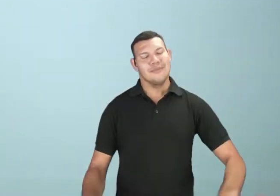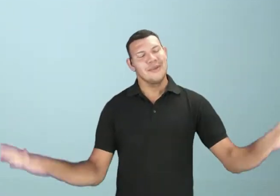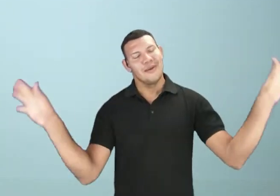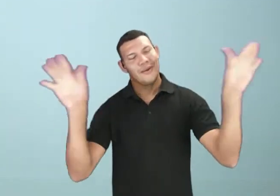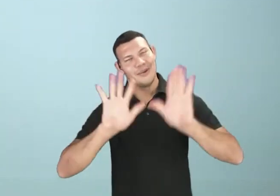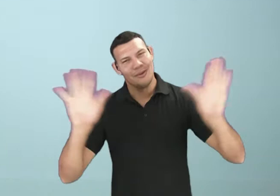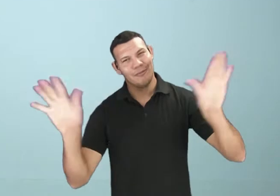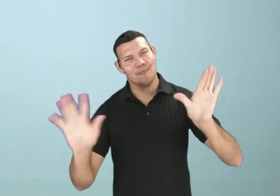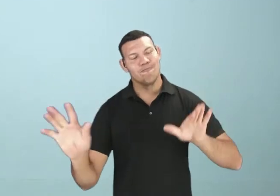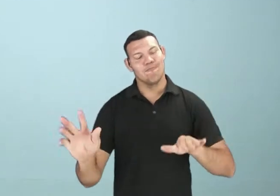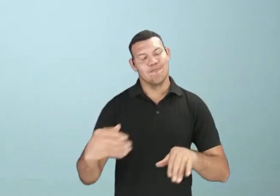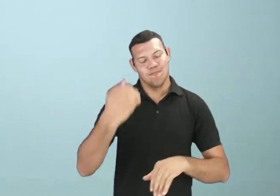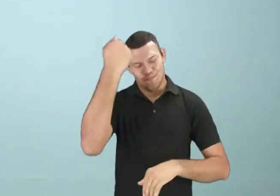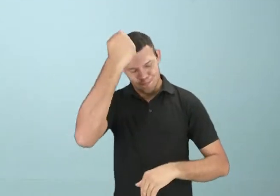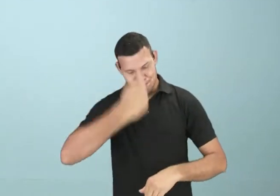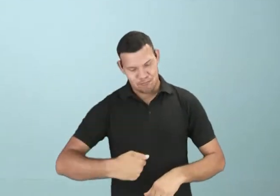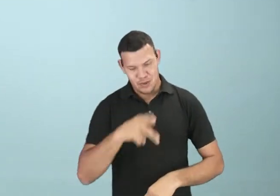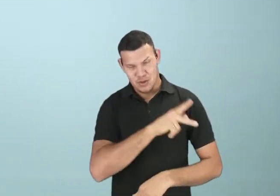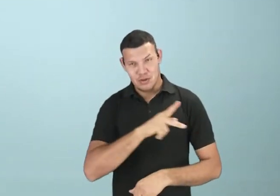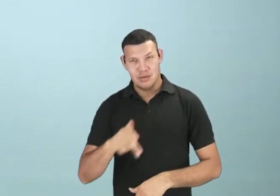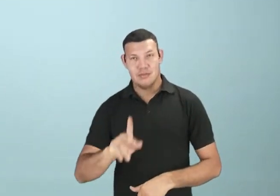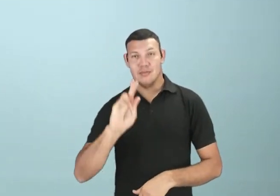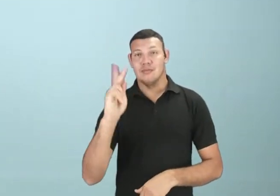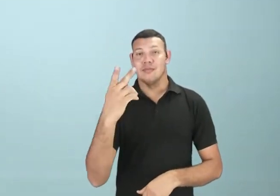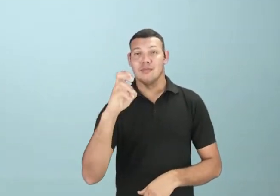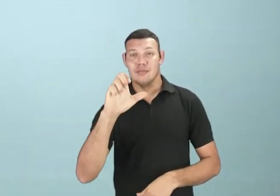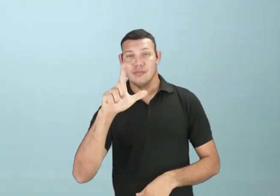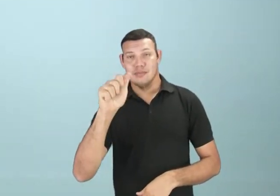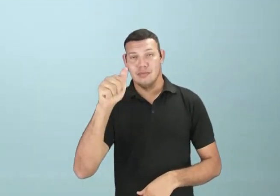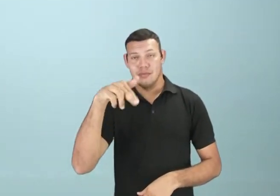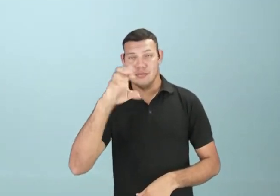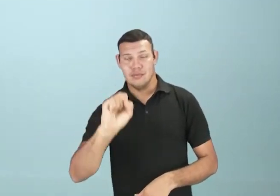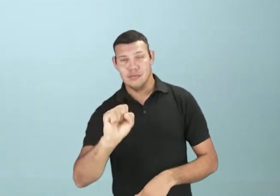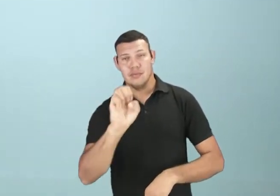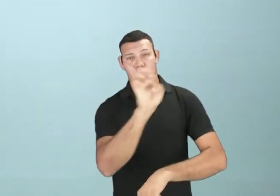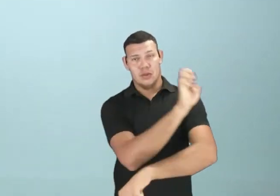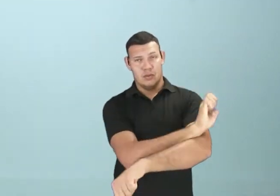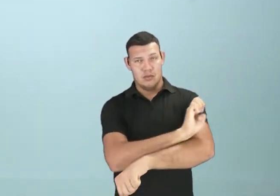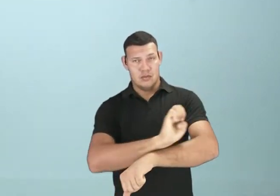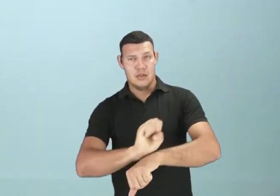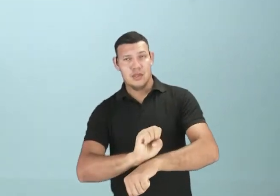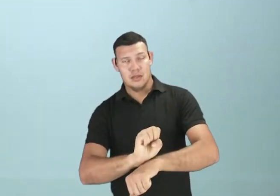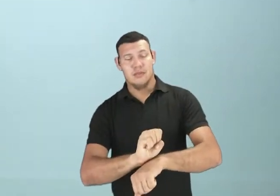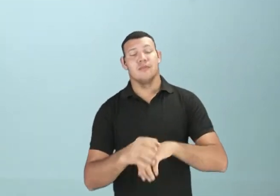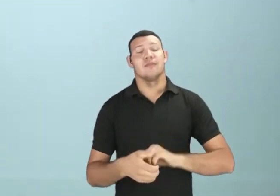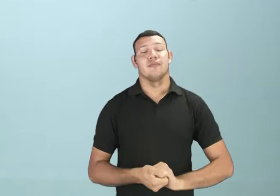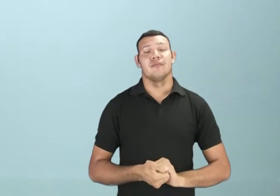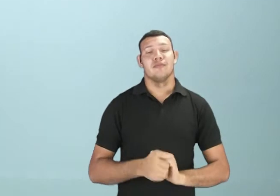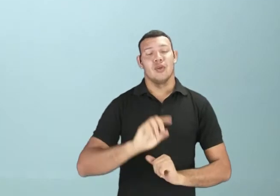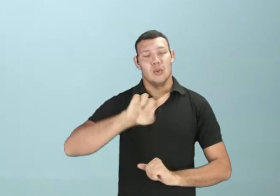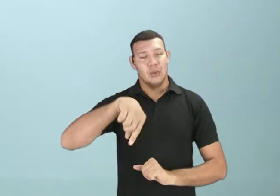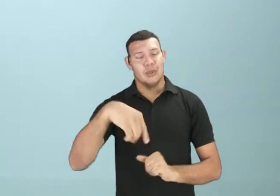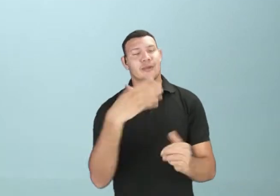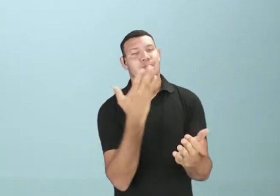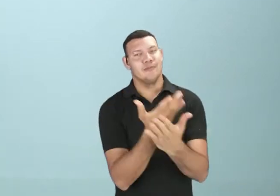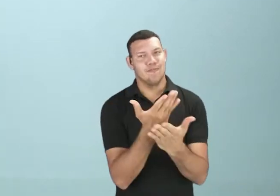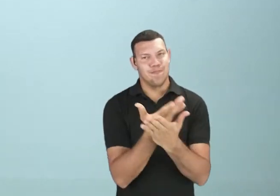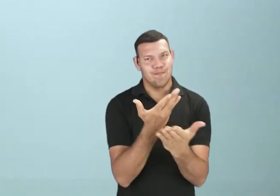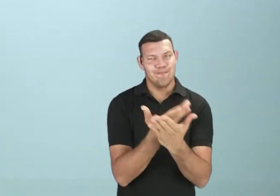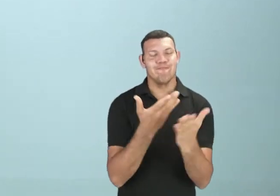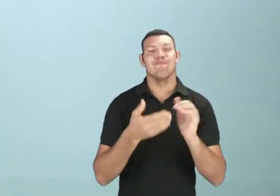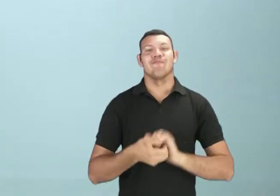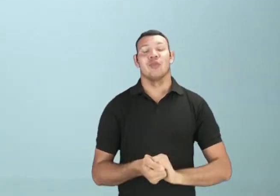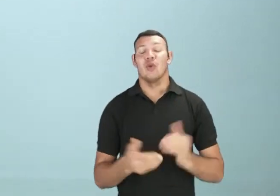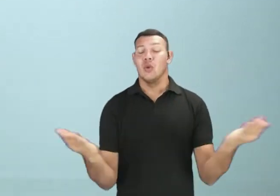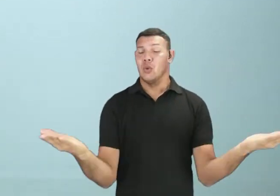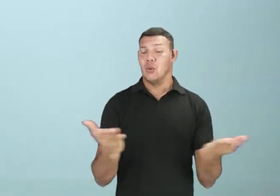Olá, eu sou o professor Elano, professor de Geografia da Rede Estadual de Educação. Estamos aqui para mais uma aula, né?